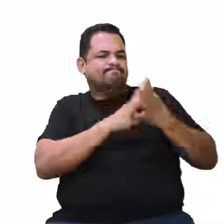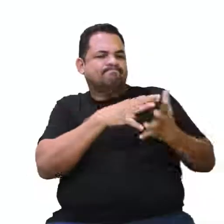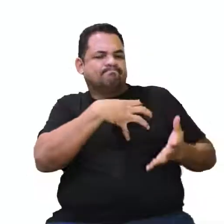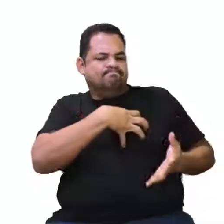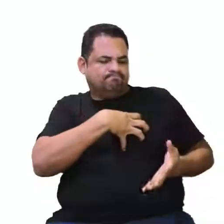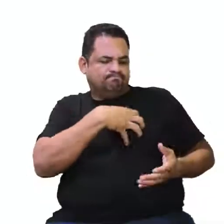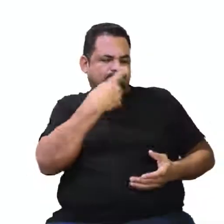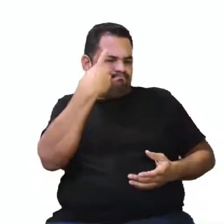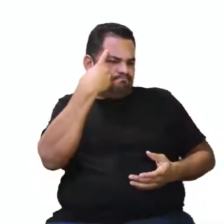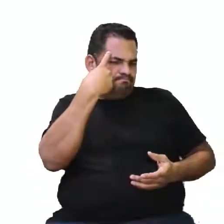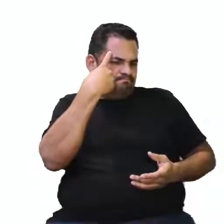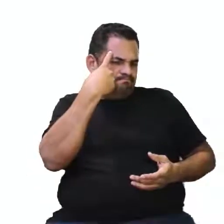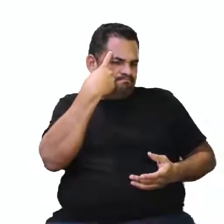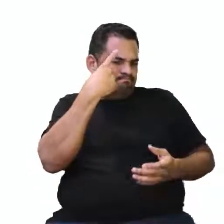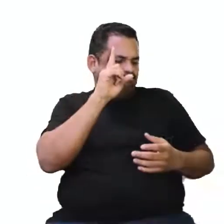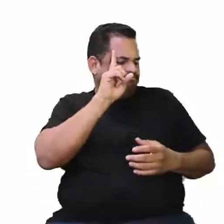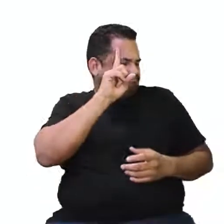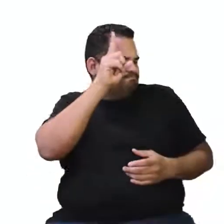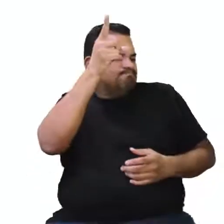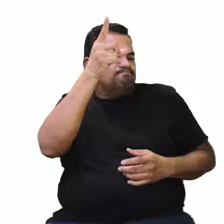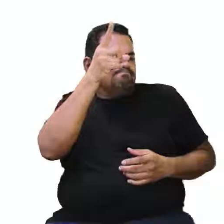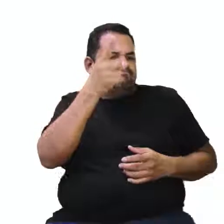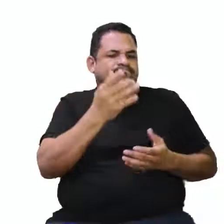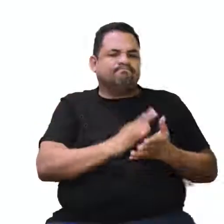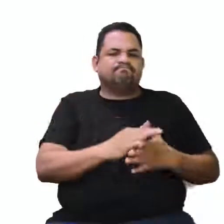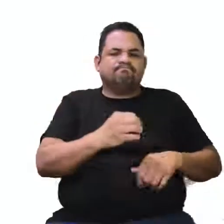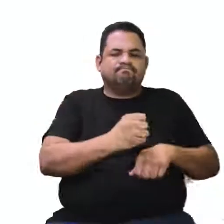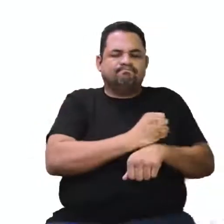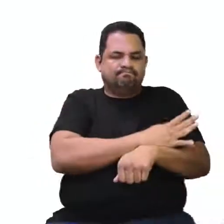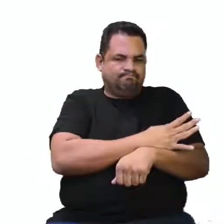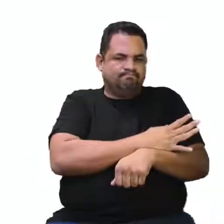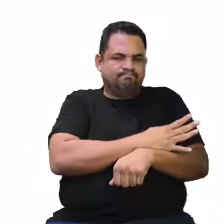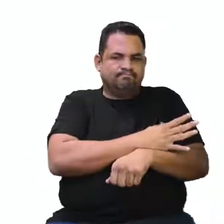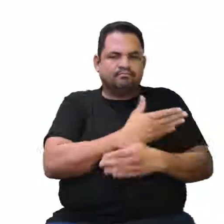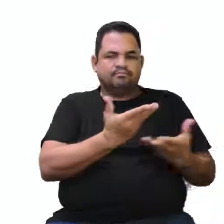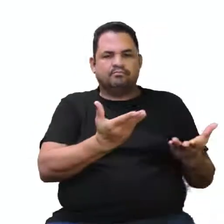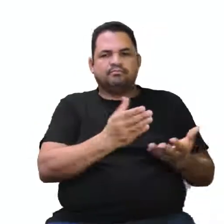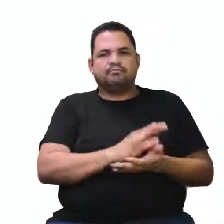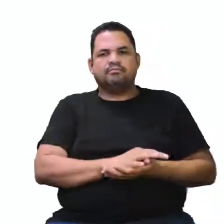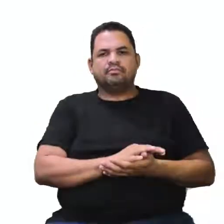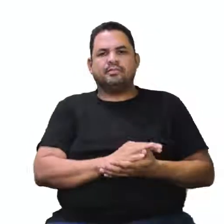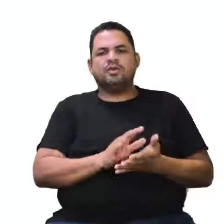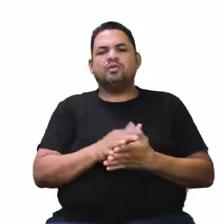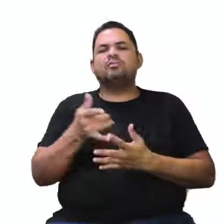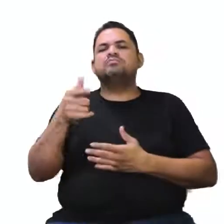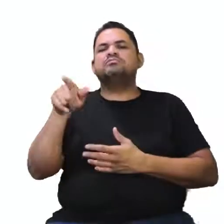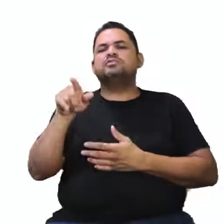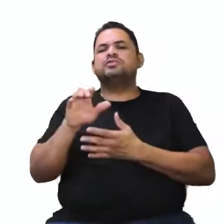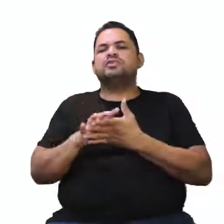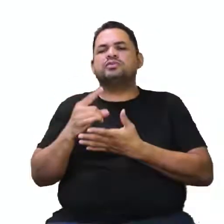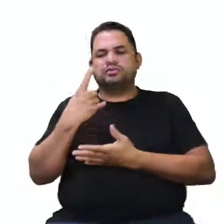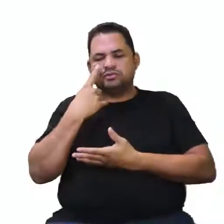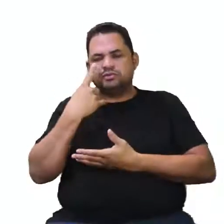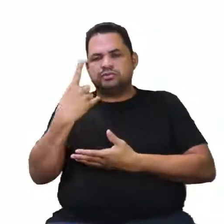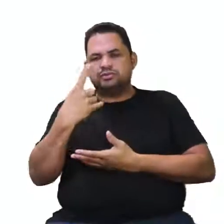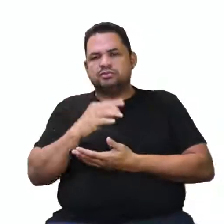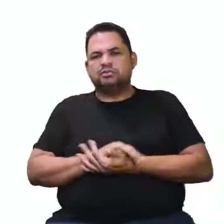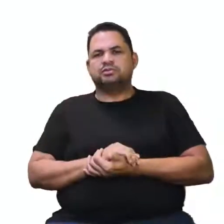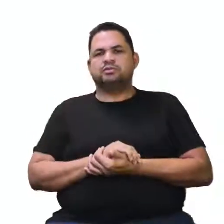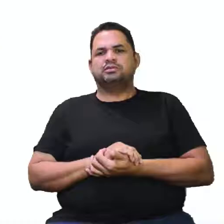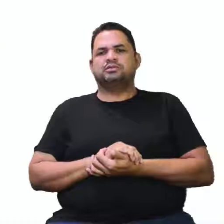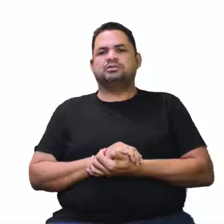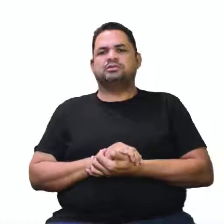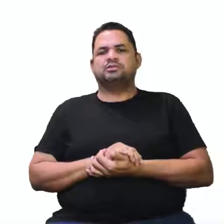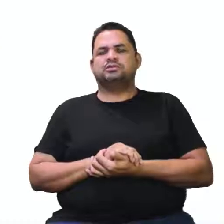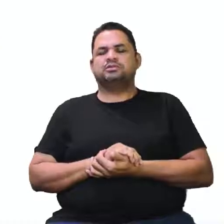já falou, pensamentos, né? Ideias, emoções, né? Como que os outros me veem, como eu imagino que os outros